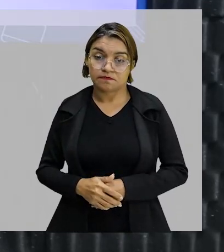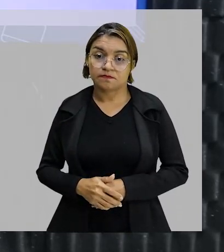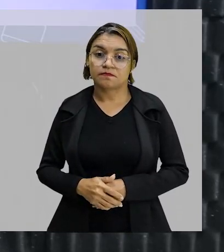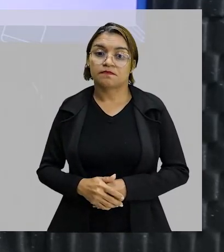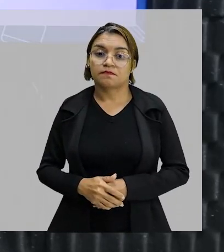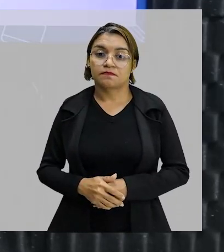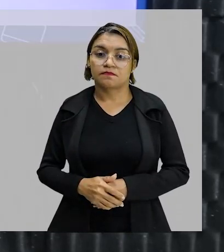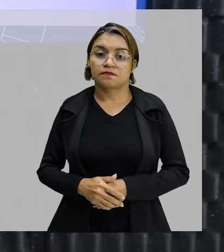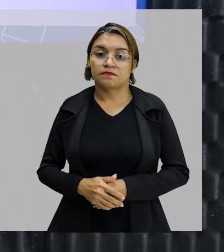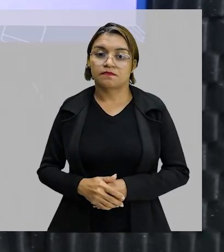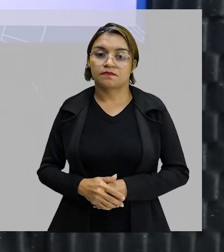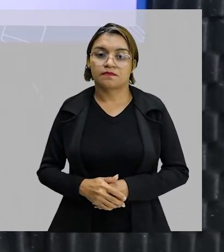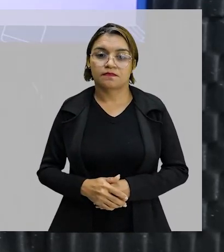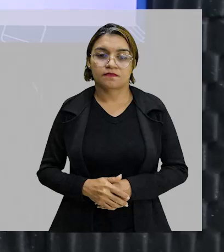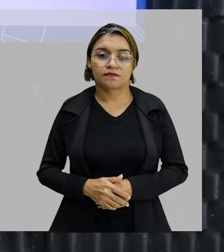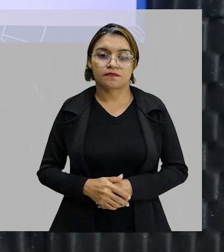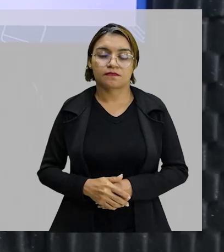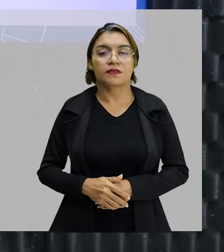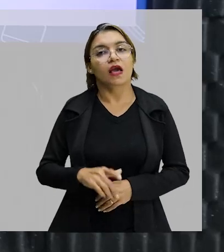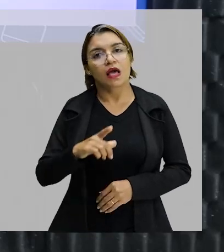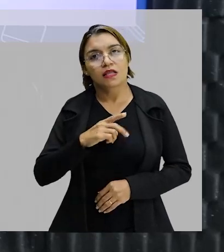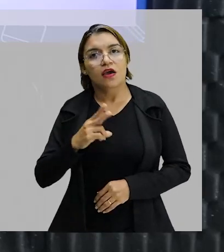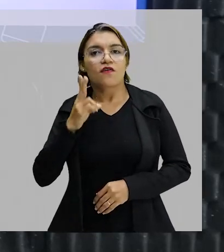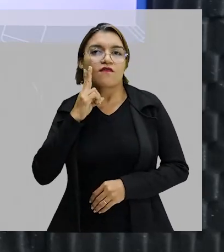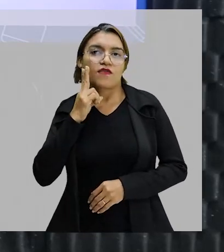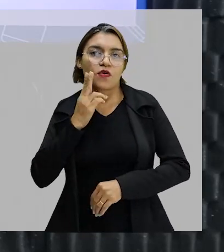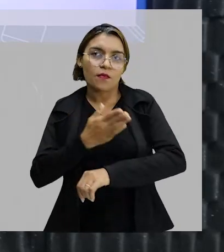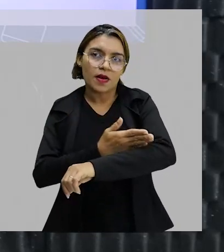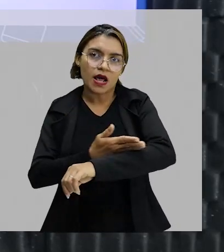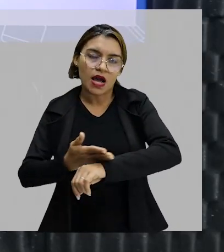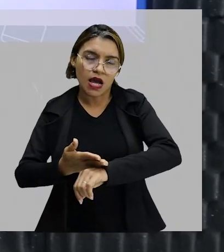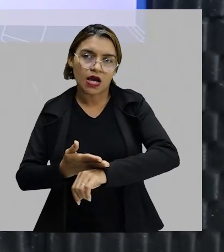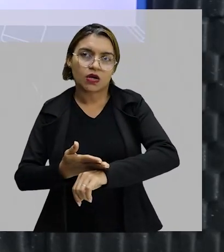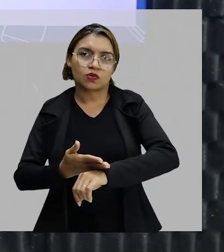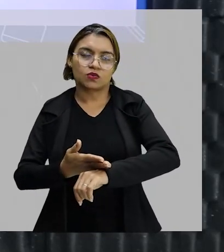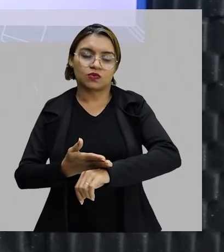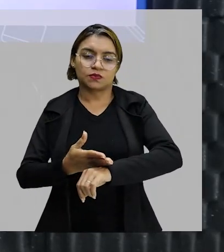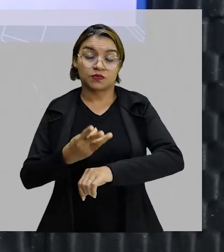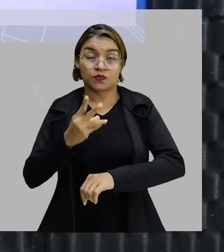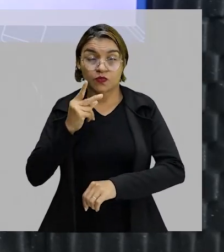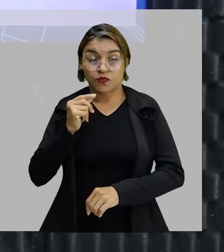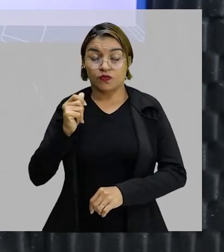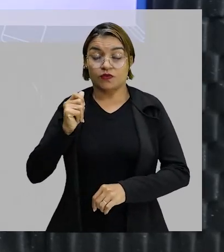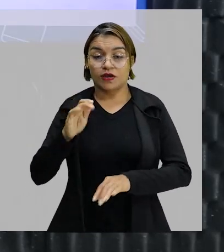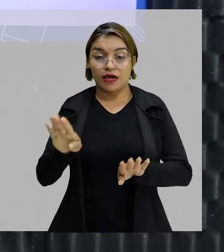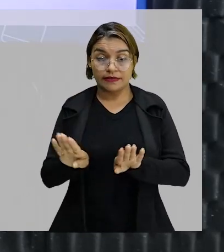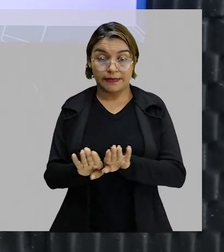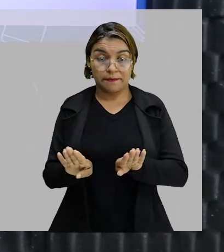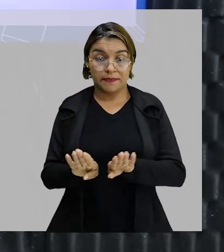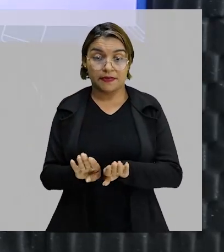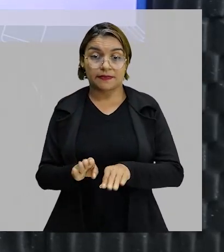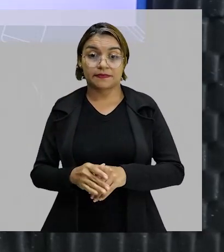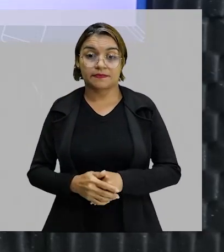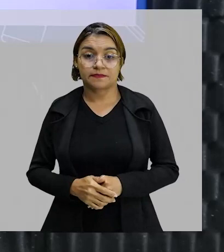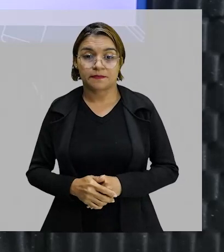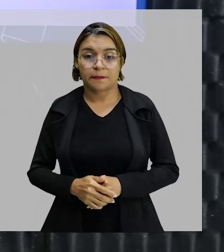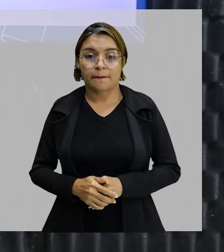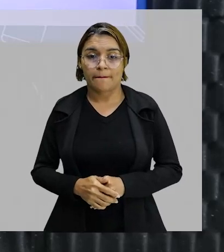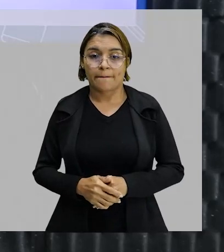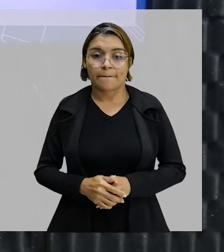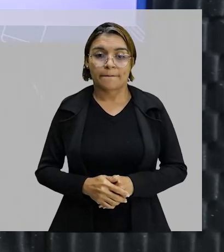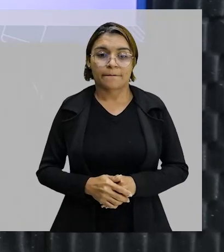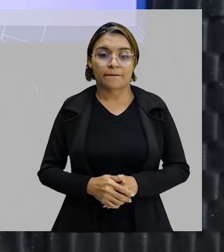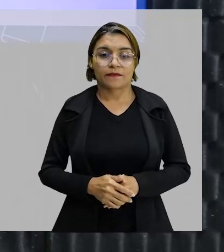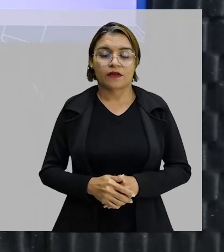chacoli, vinho branco de sabor ácido e de Idiazabal, tá? Idiazabal,